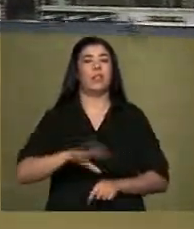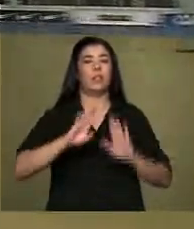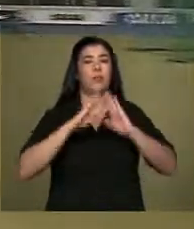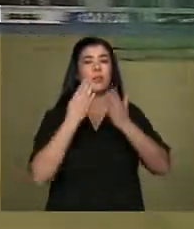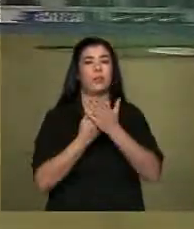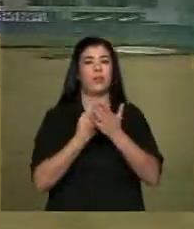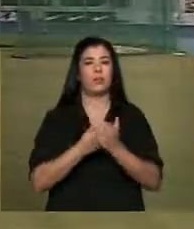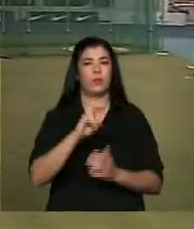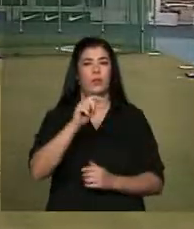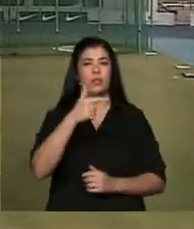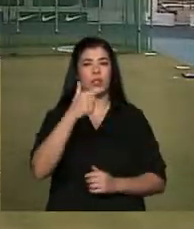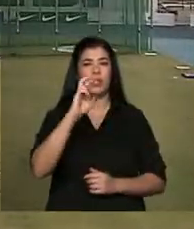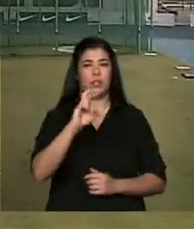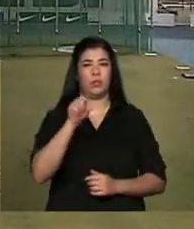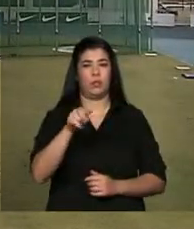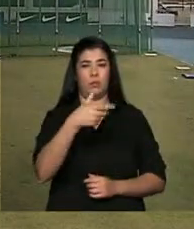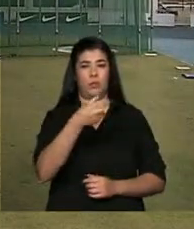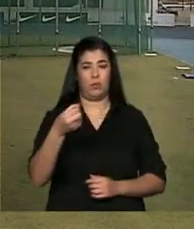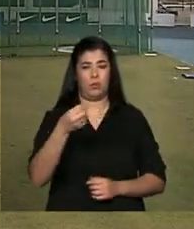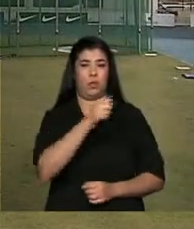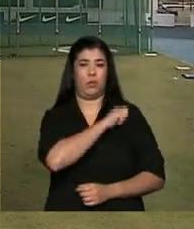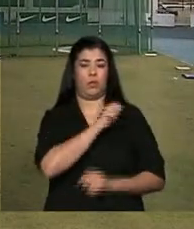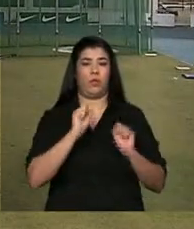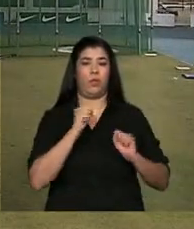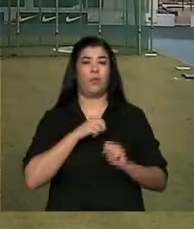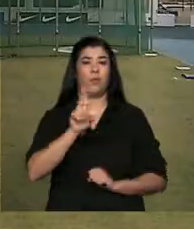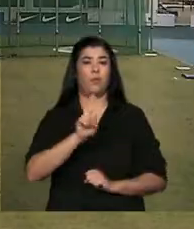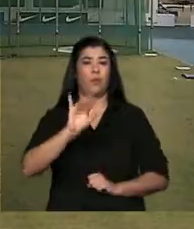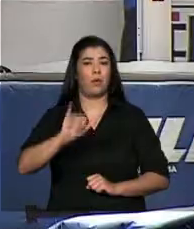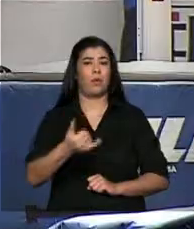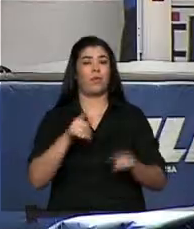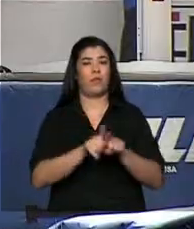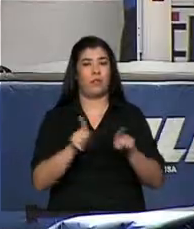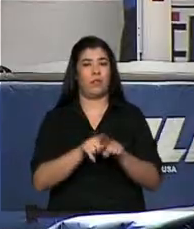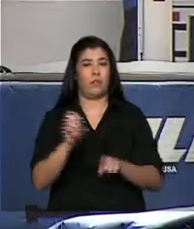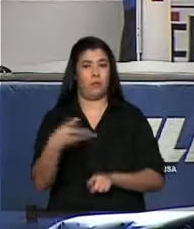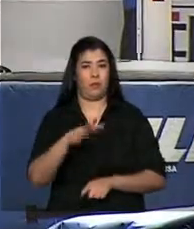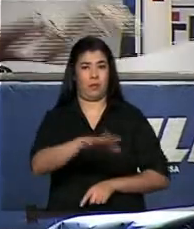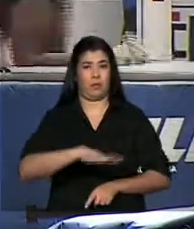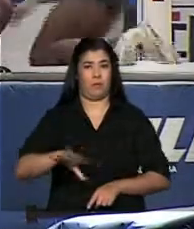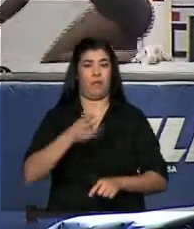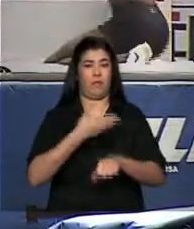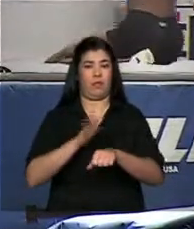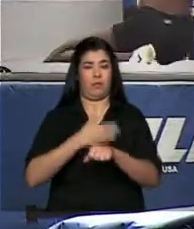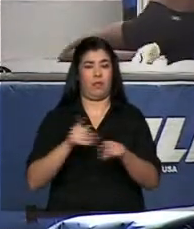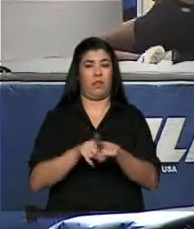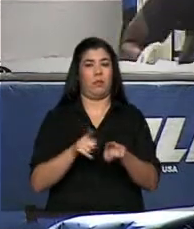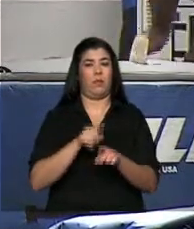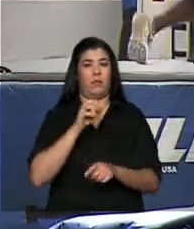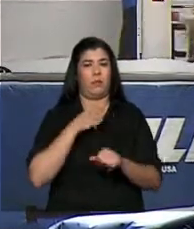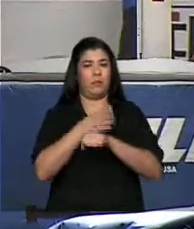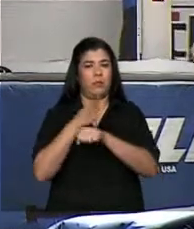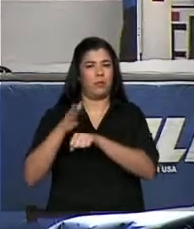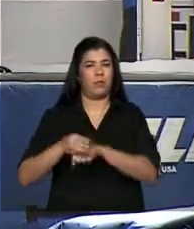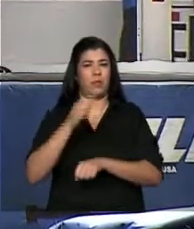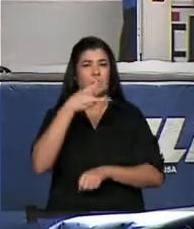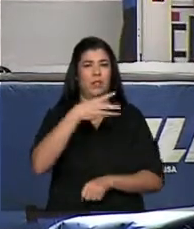com 5.200 alunos que podem usufruir da nova estrutura. A instalação é resultado de investimento